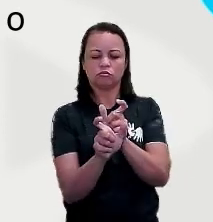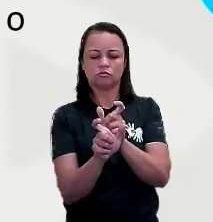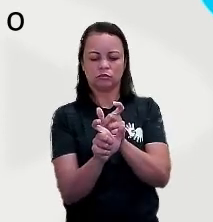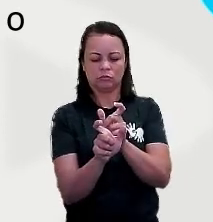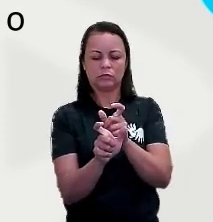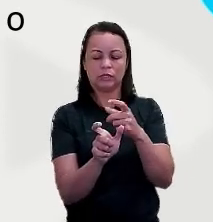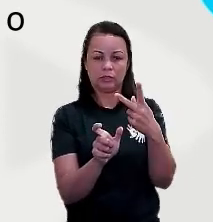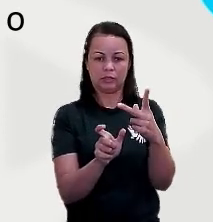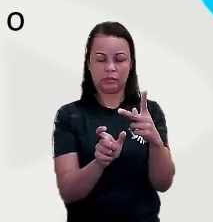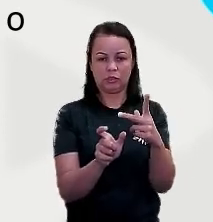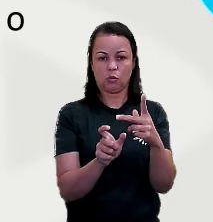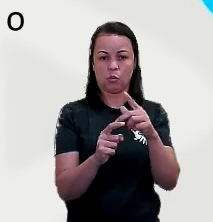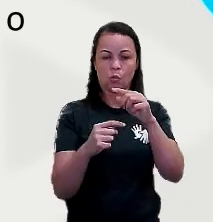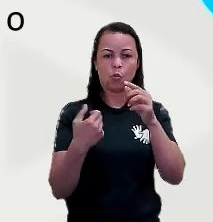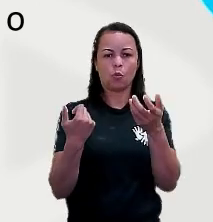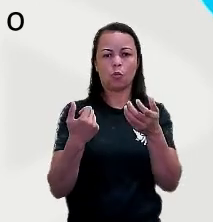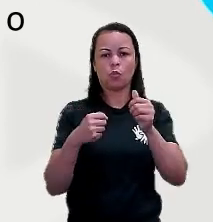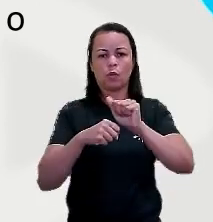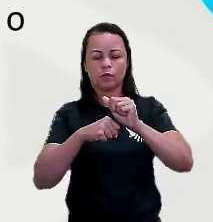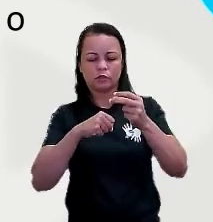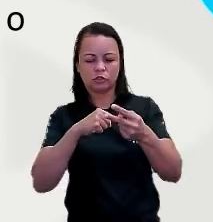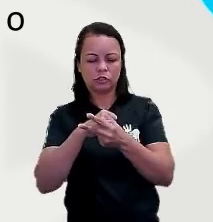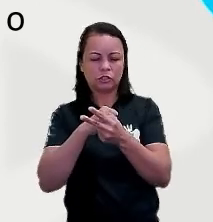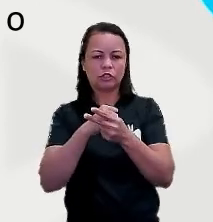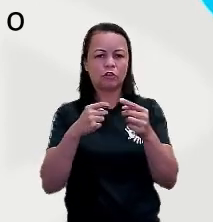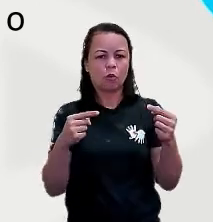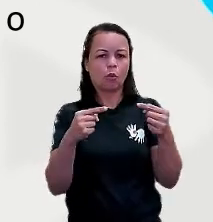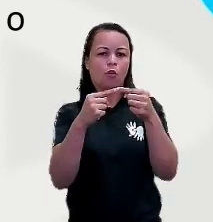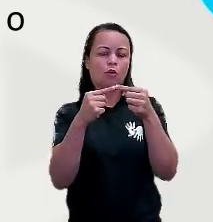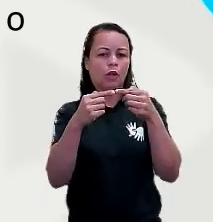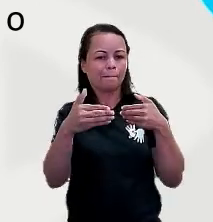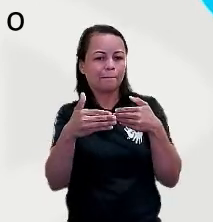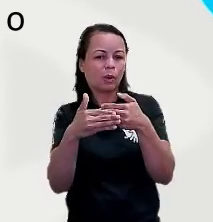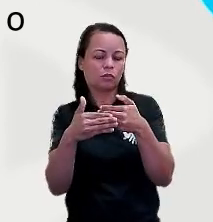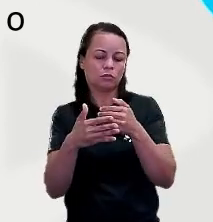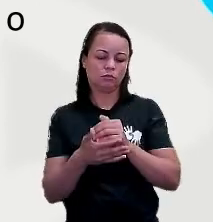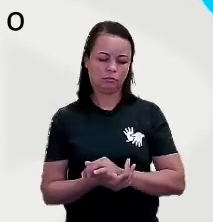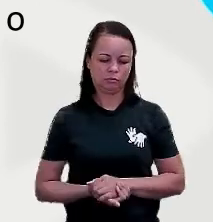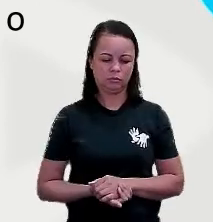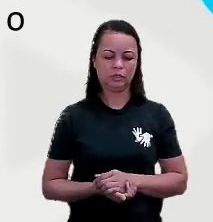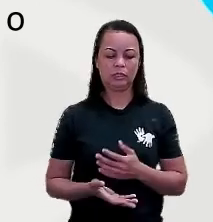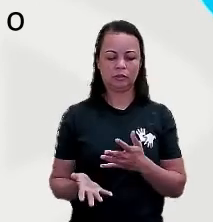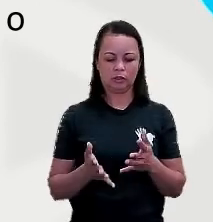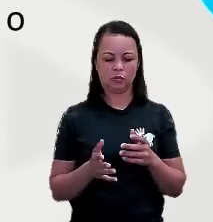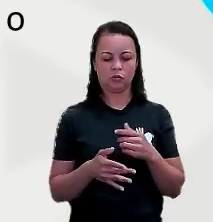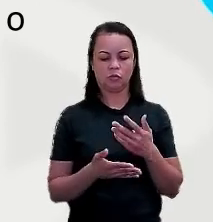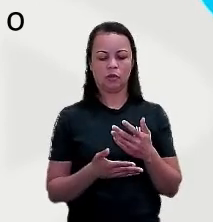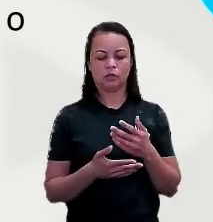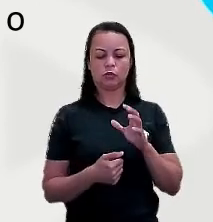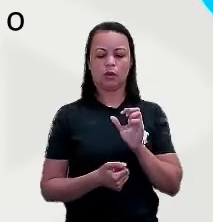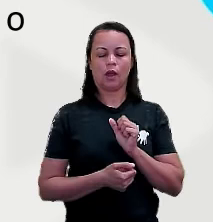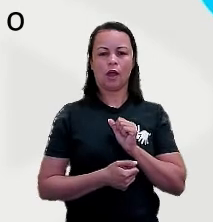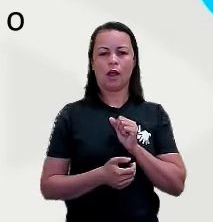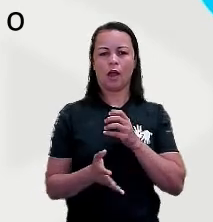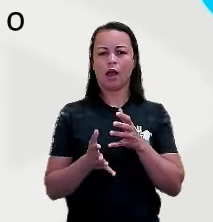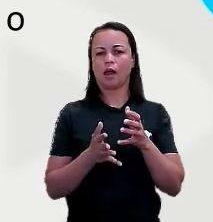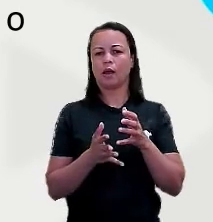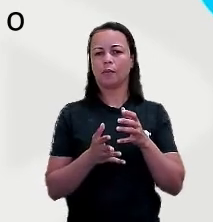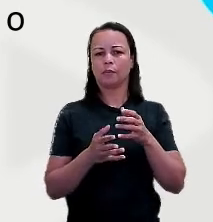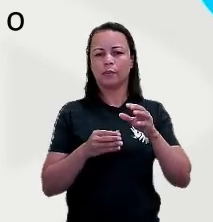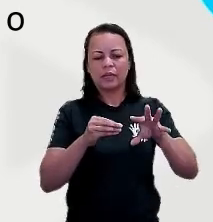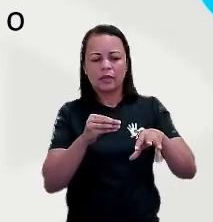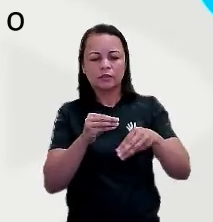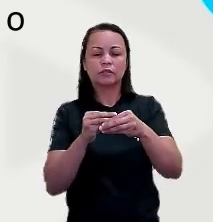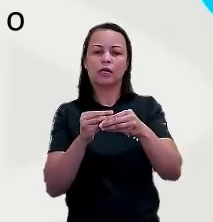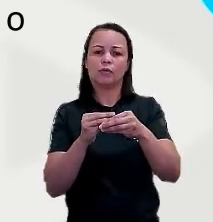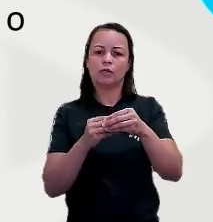o adjetivo concorda com o mais próximo. Então, a aplicação e amor intenso,